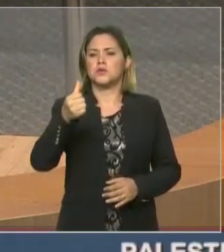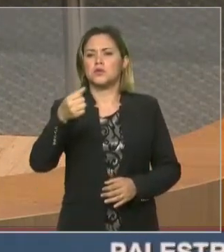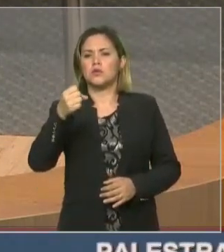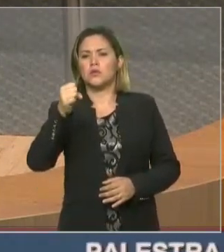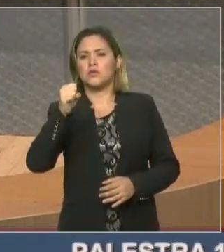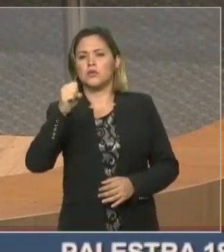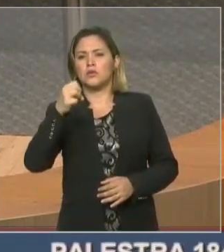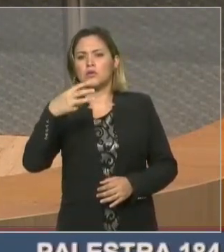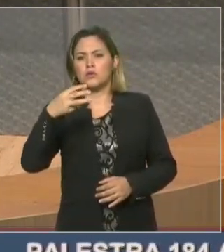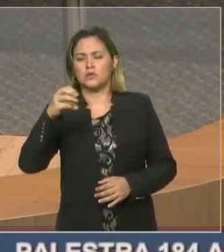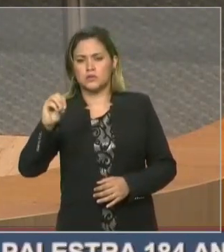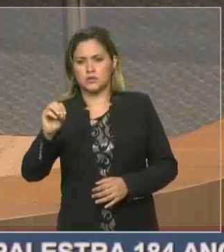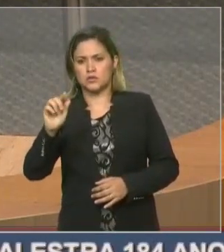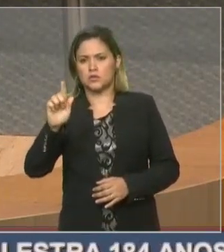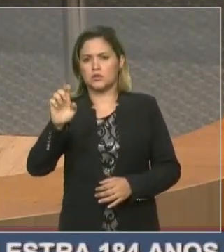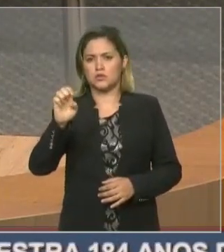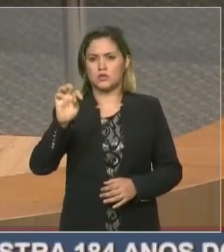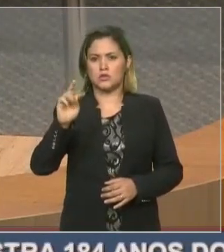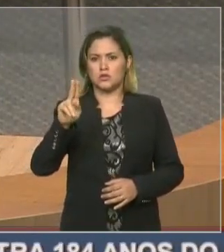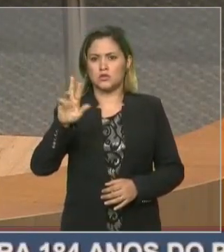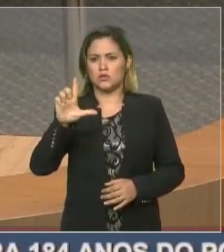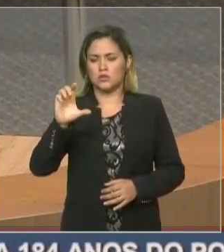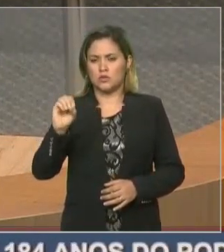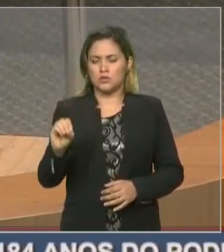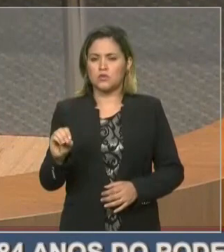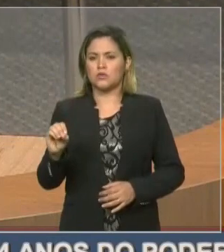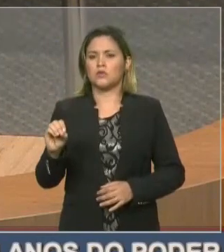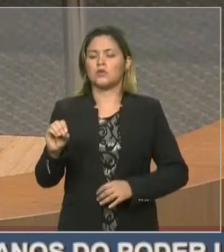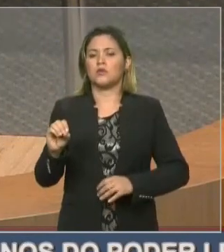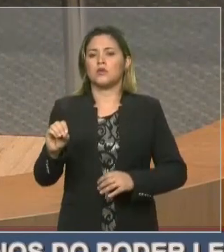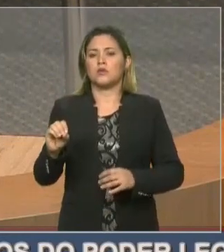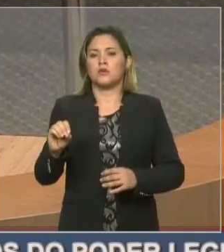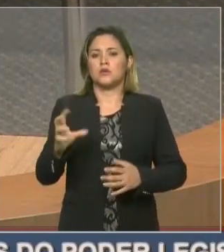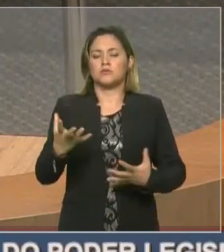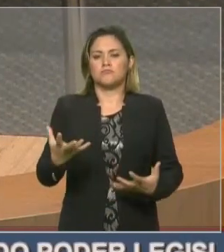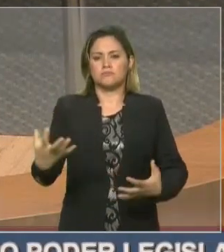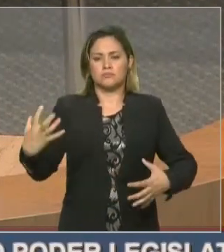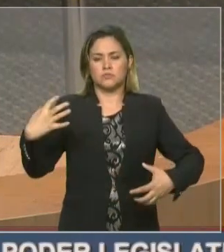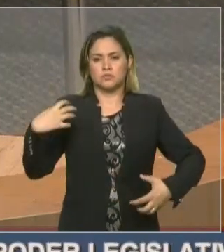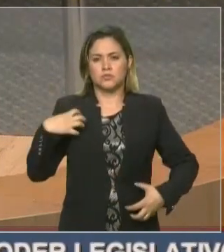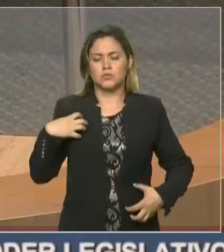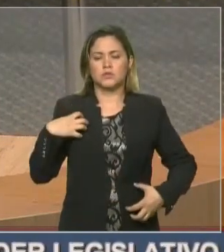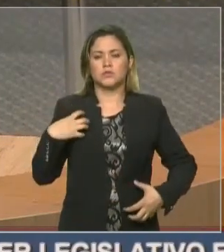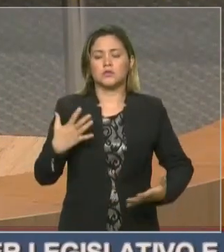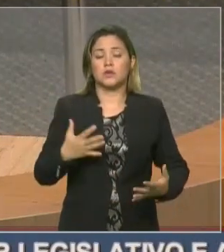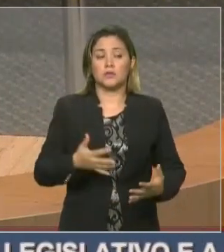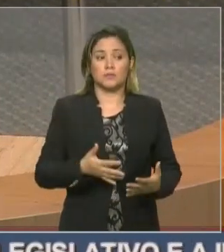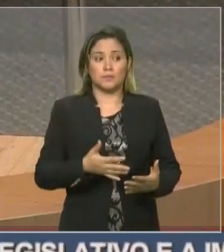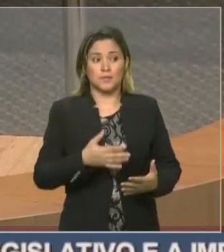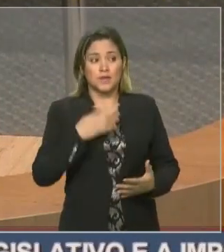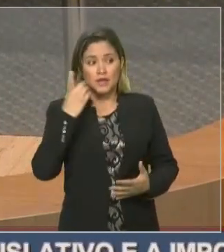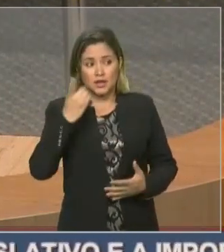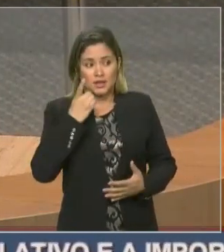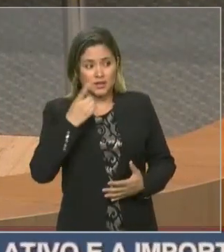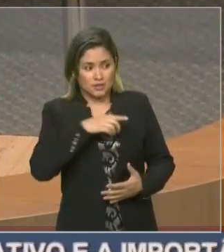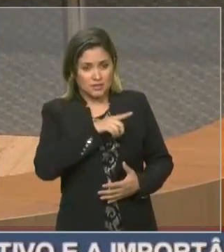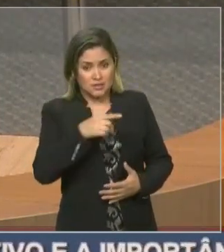a regência, a junta governativa que foi, deputado Buzar, quando eu errar aí, tu me corrige